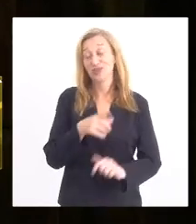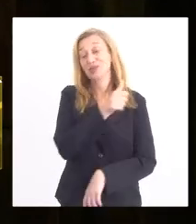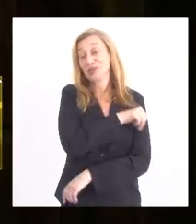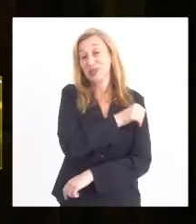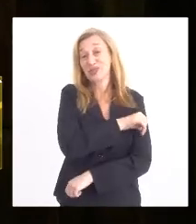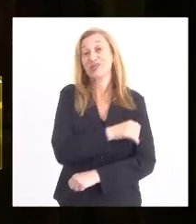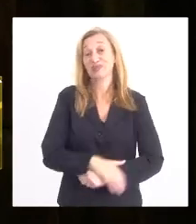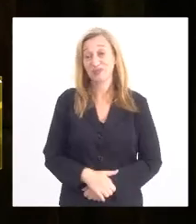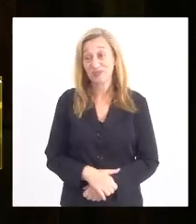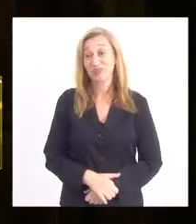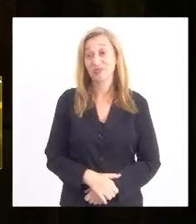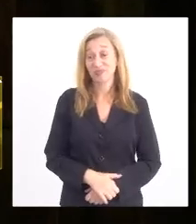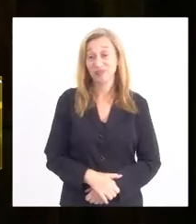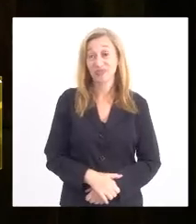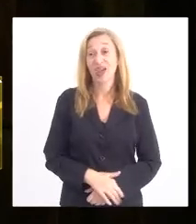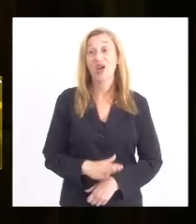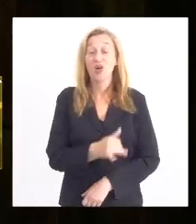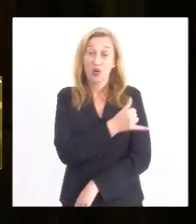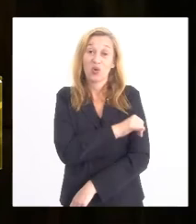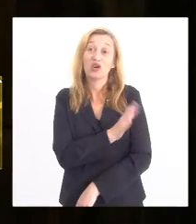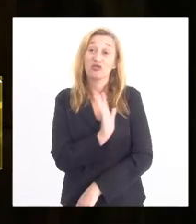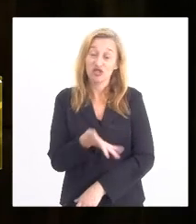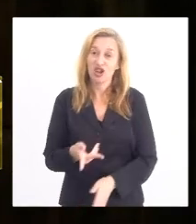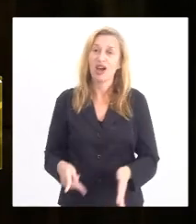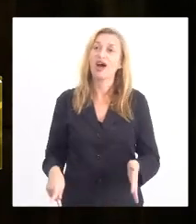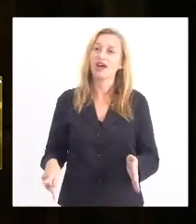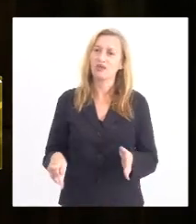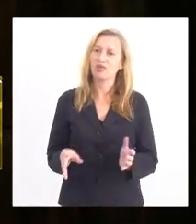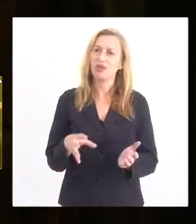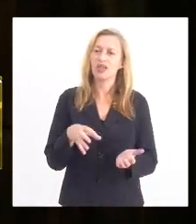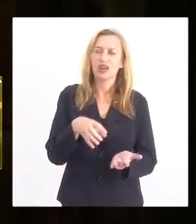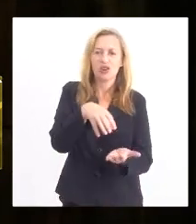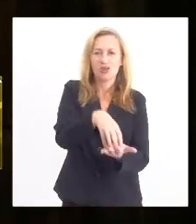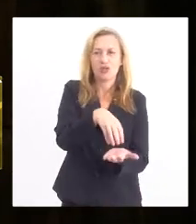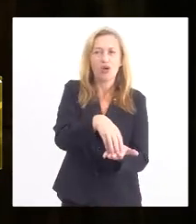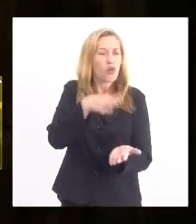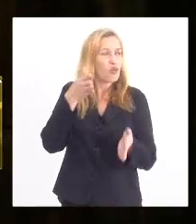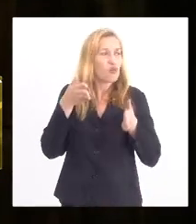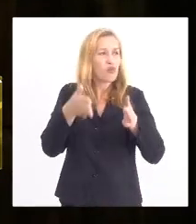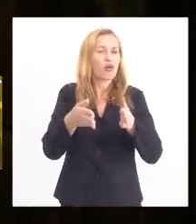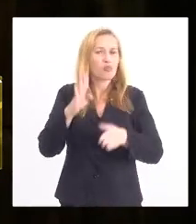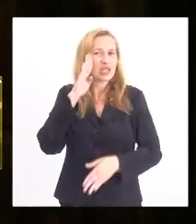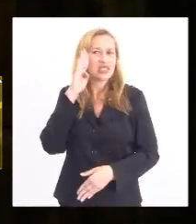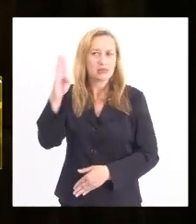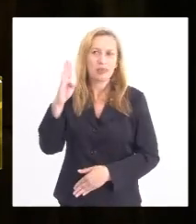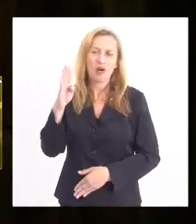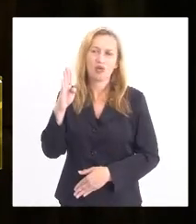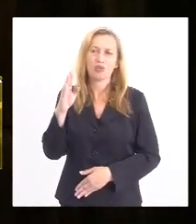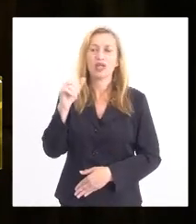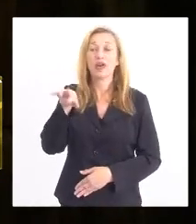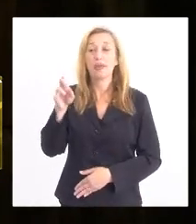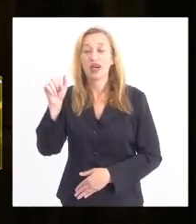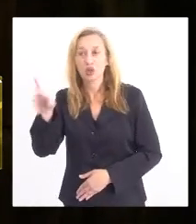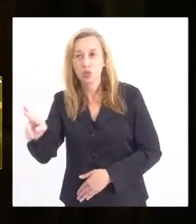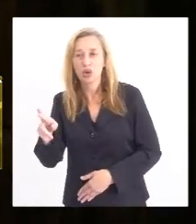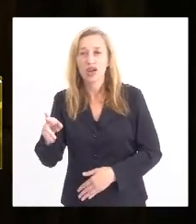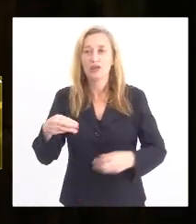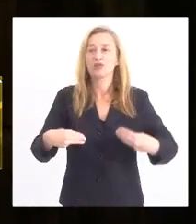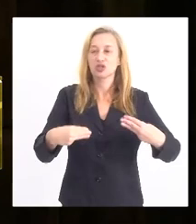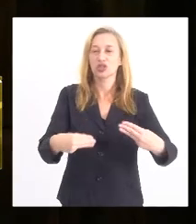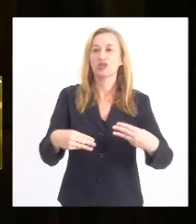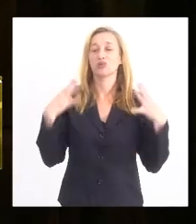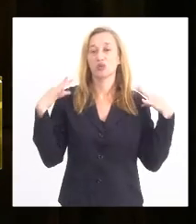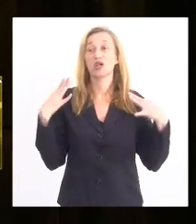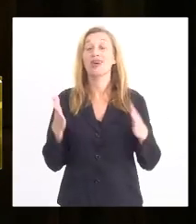Janeiro Rio de Janeiro que já foi a sede da embratur já foi a sede do Turismo como a embratur Ministério do turi Então